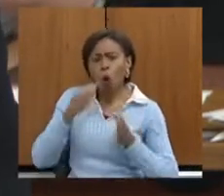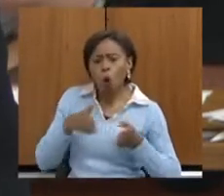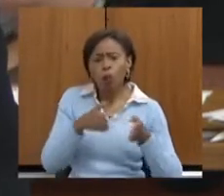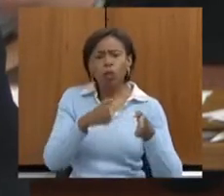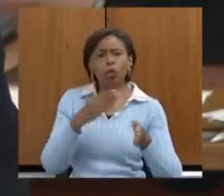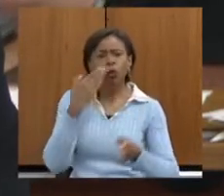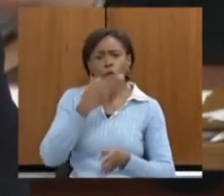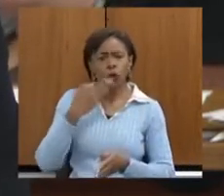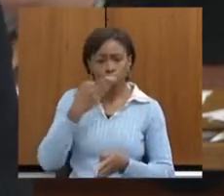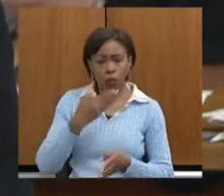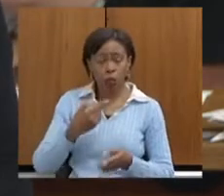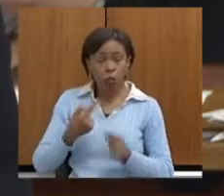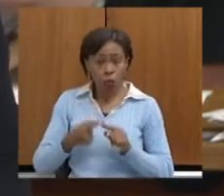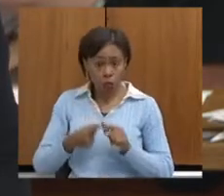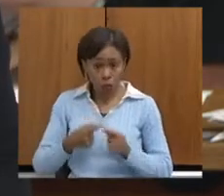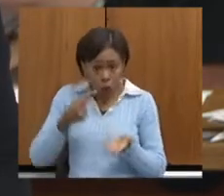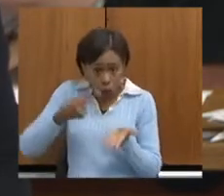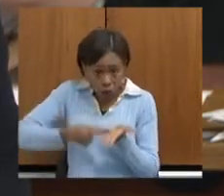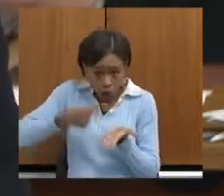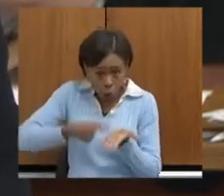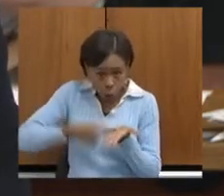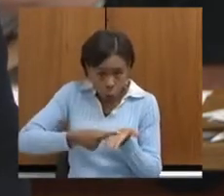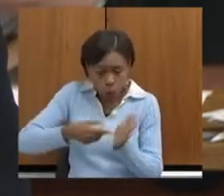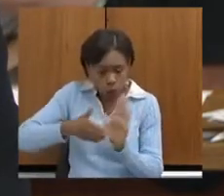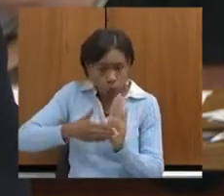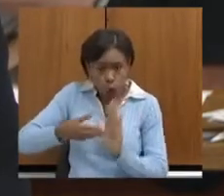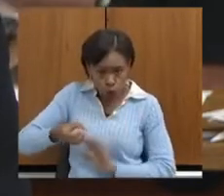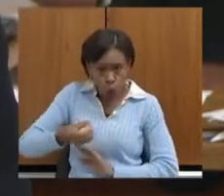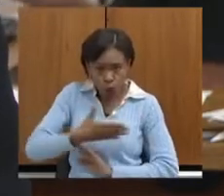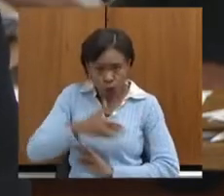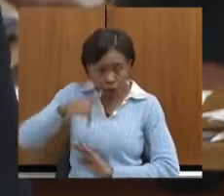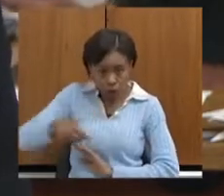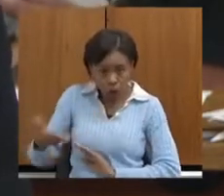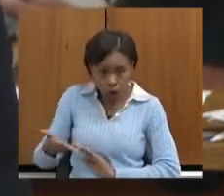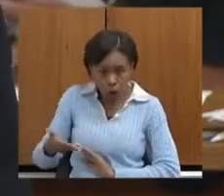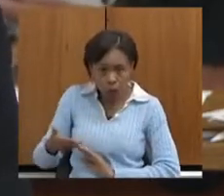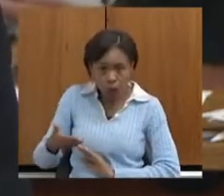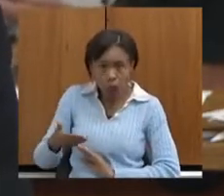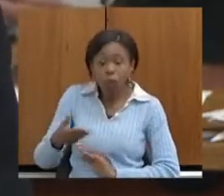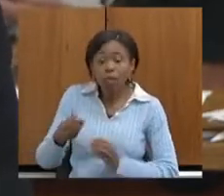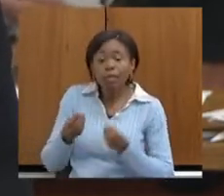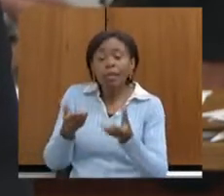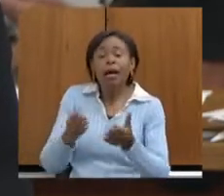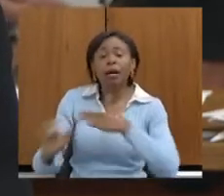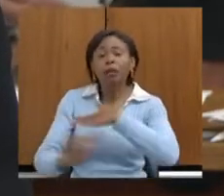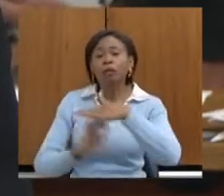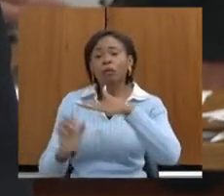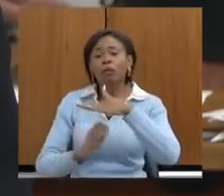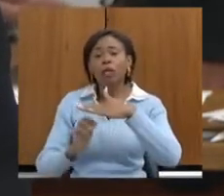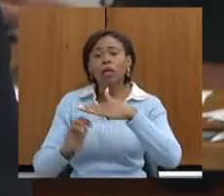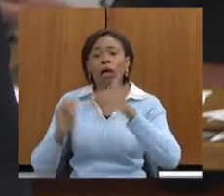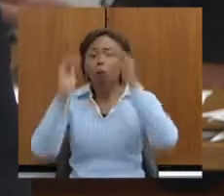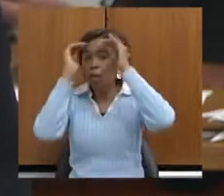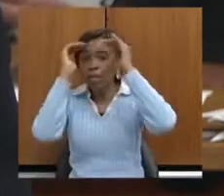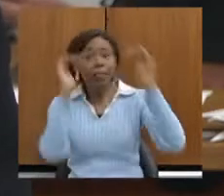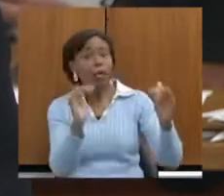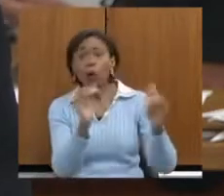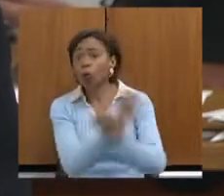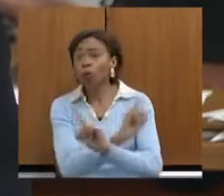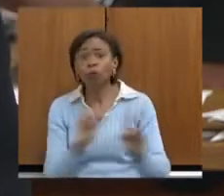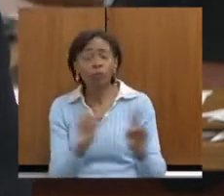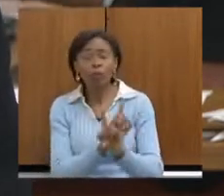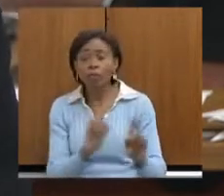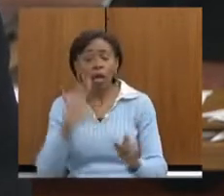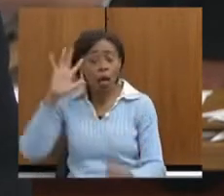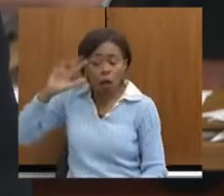acordo tem permitido as empresas que poluíram discumprir as deliberações e não tirar